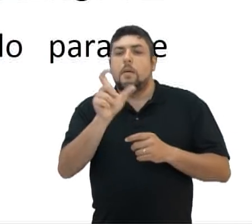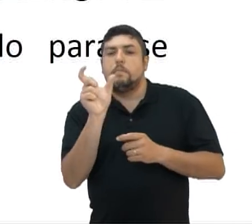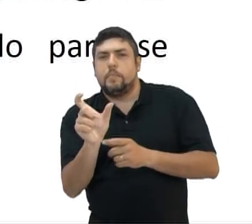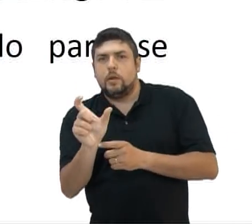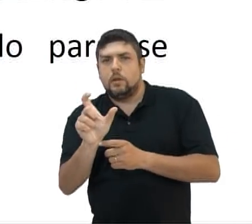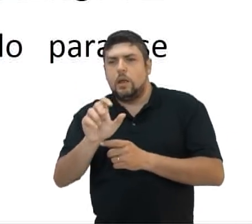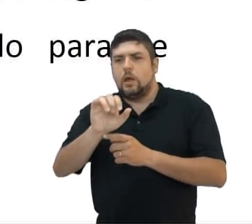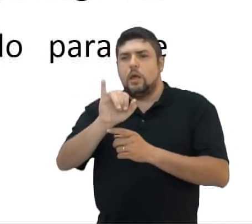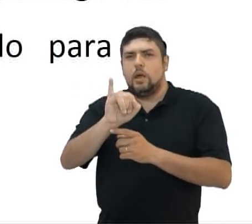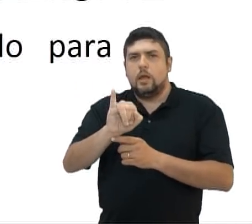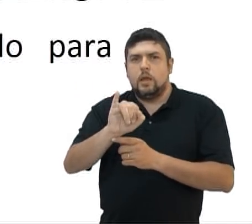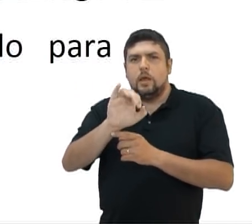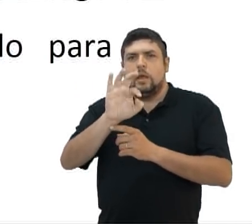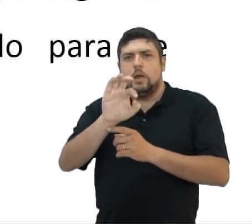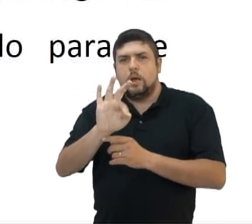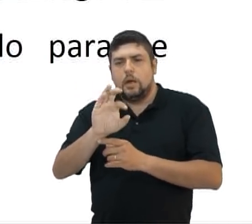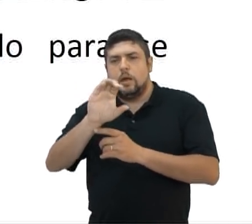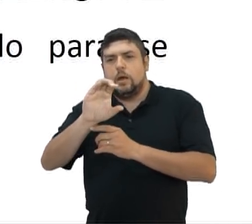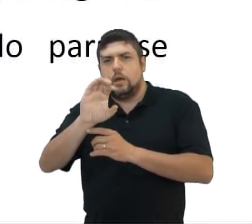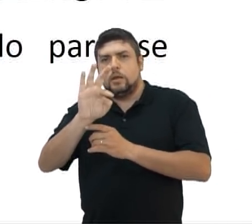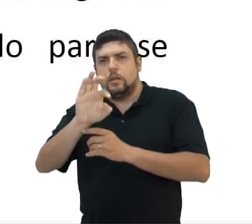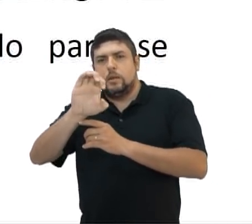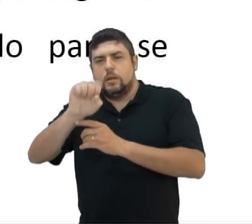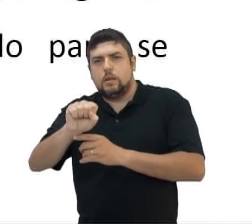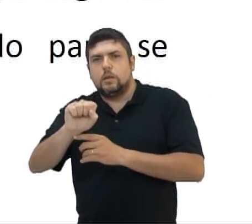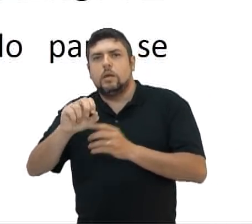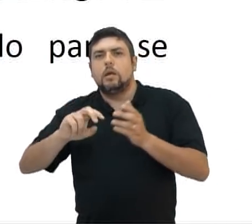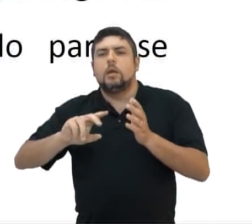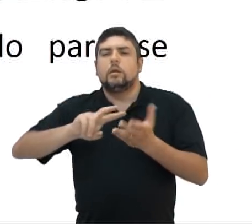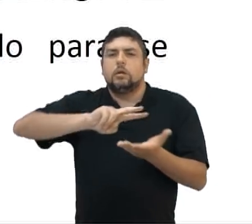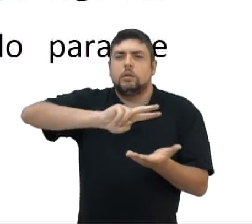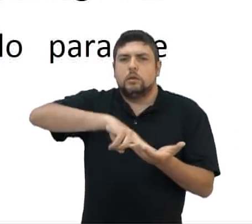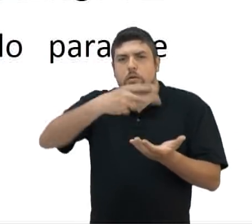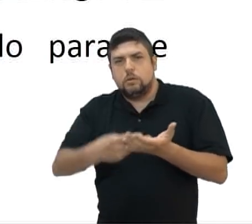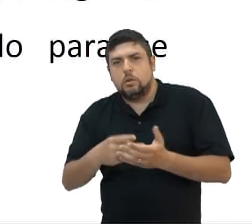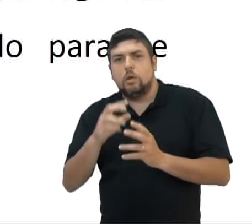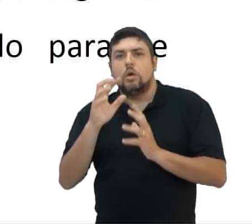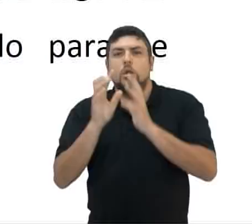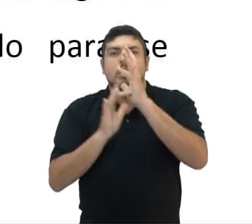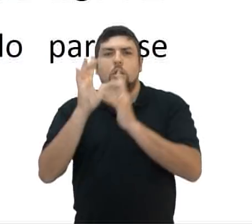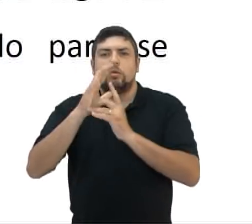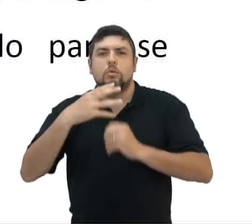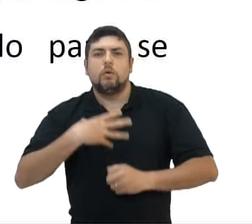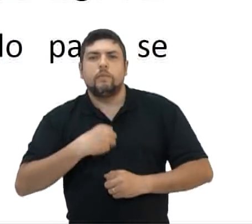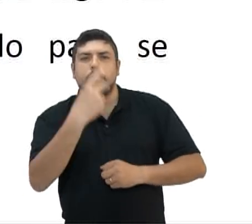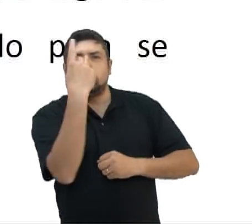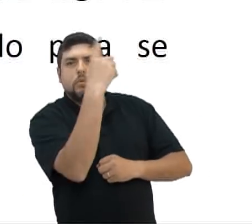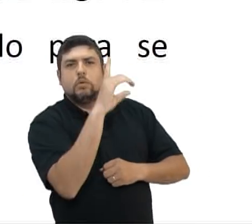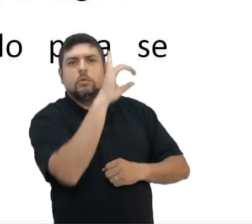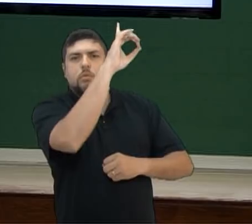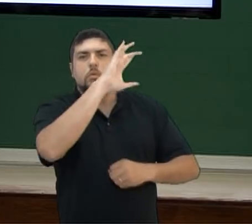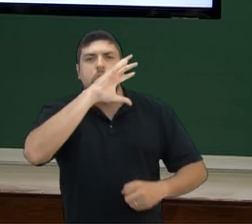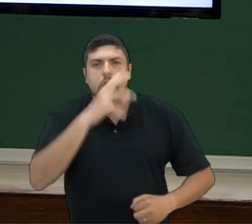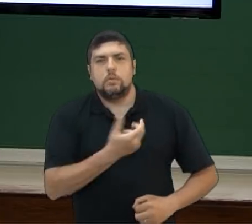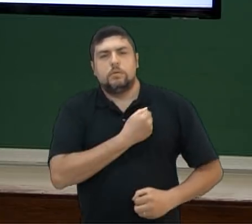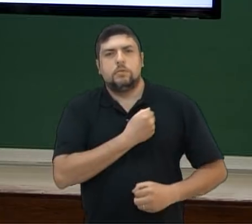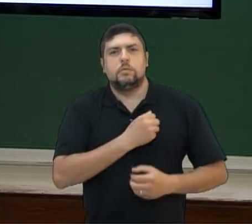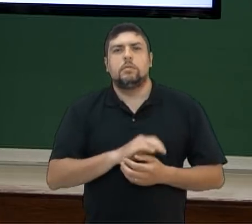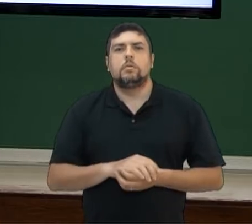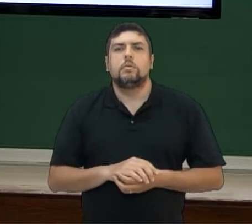Lesus Christus Theo Ius Soter. Jesus Cristo, Filho de Deus, Salvador. Então, o